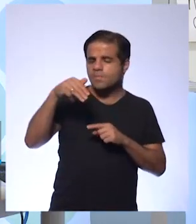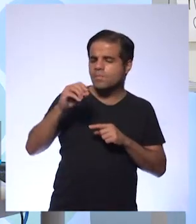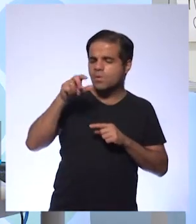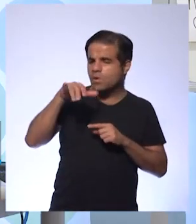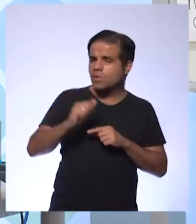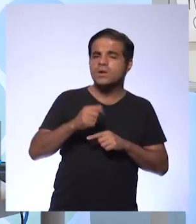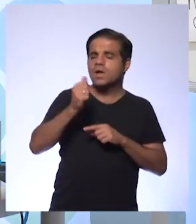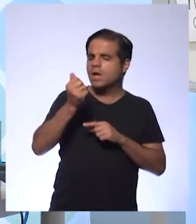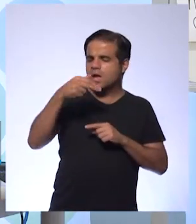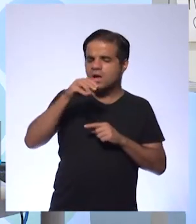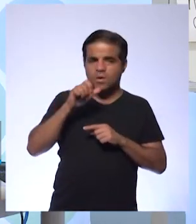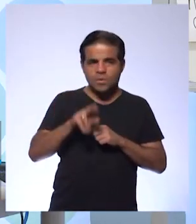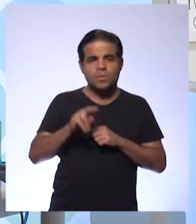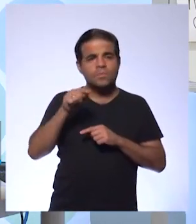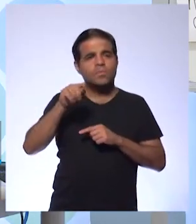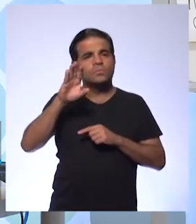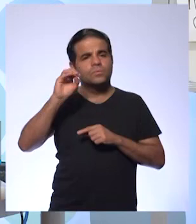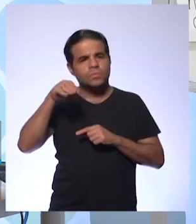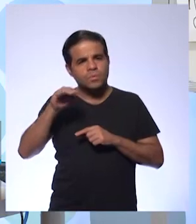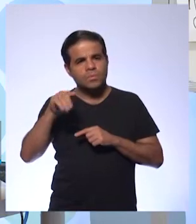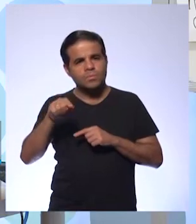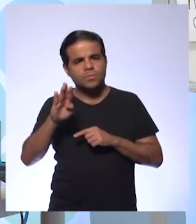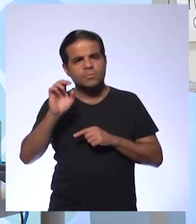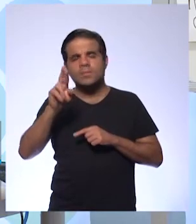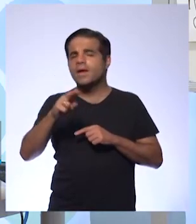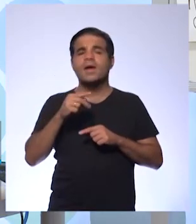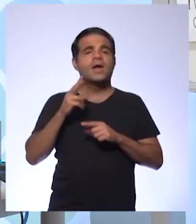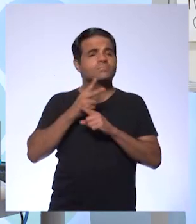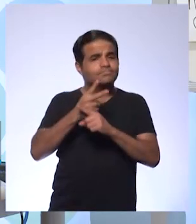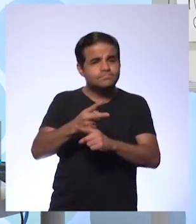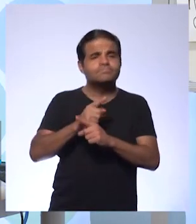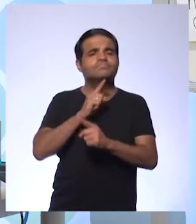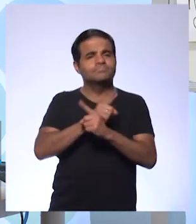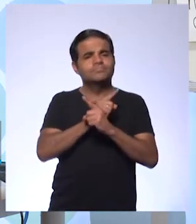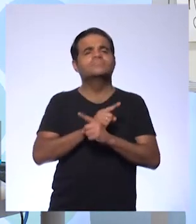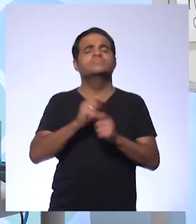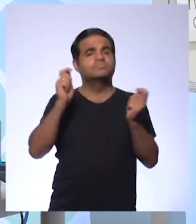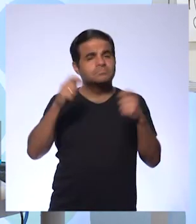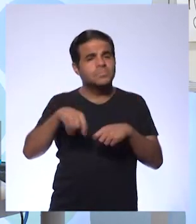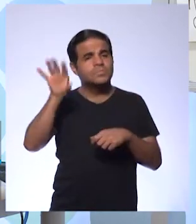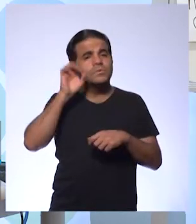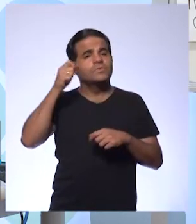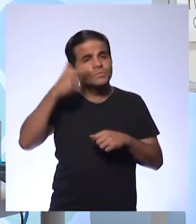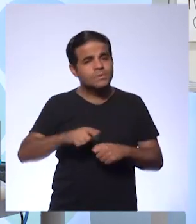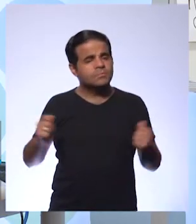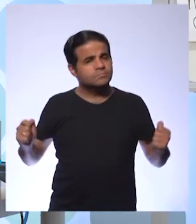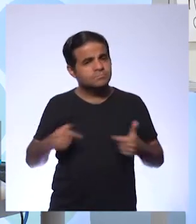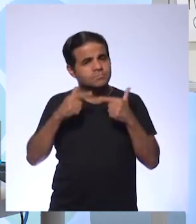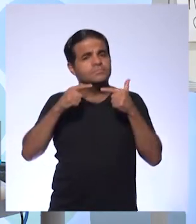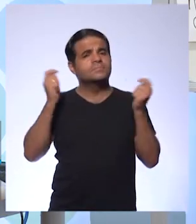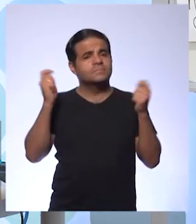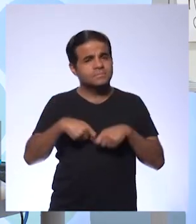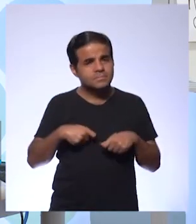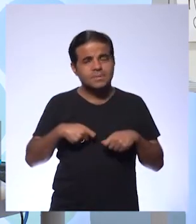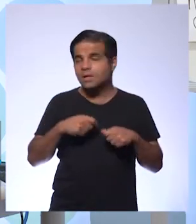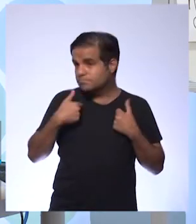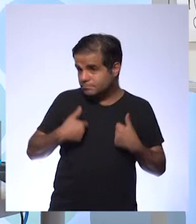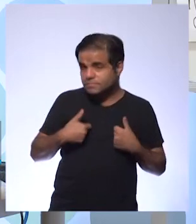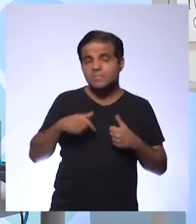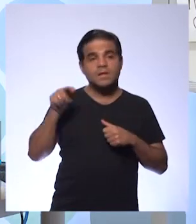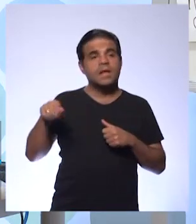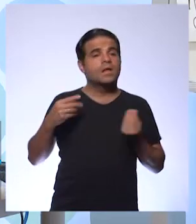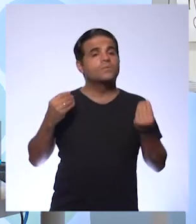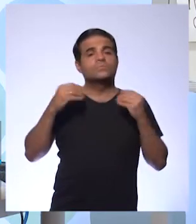lá no anchor.com.br, procura aquela Mônica, vocês vão achar. E podem ouvir o Slam da Isa de novo. Podem ouvir.